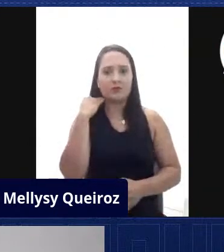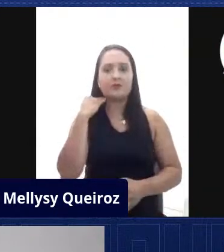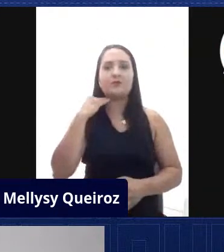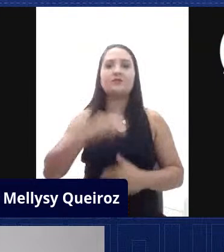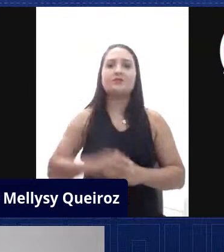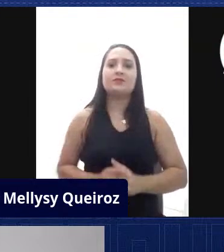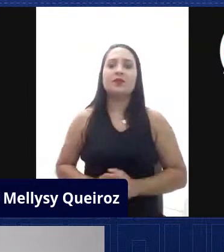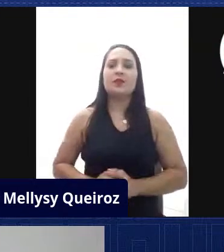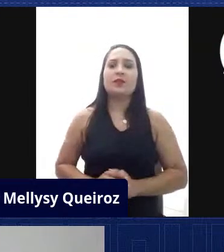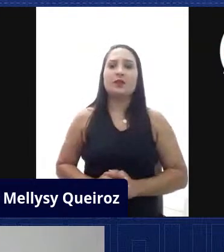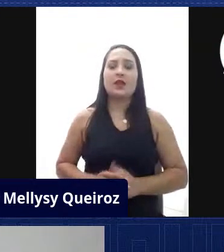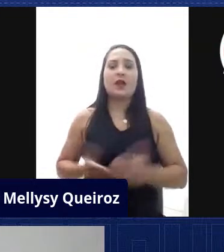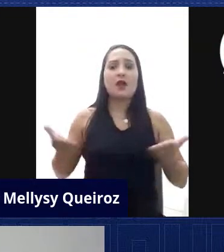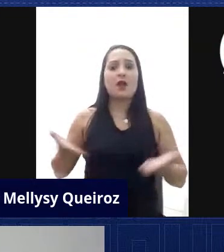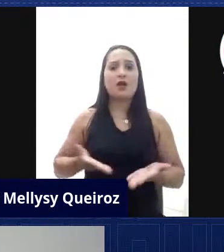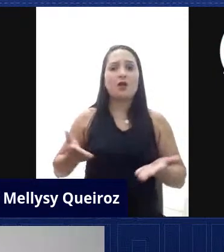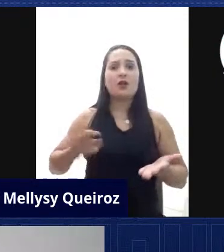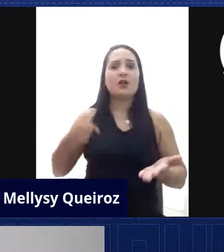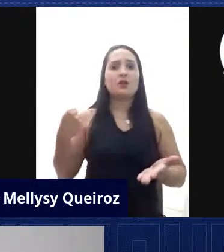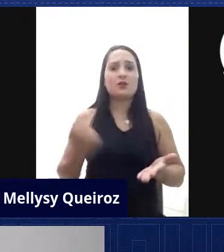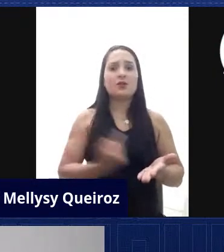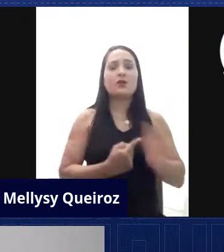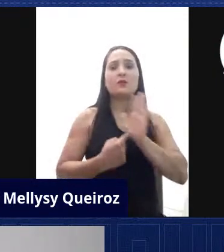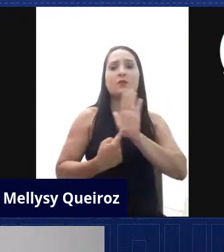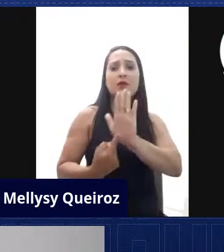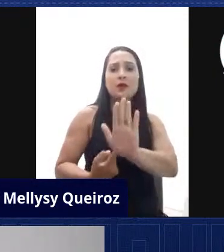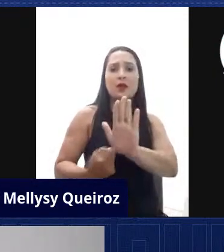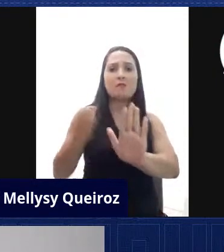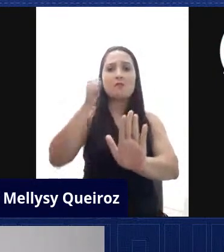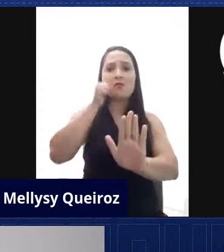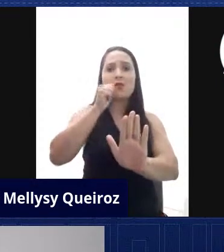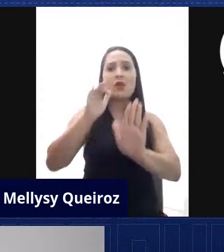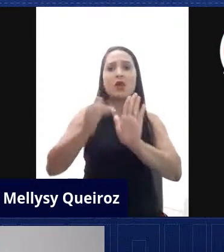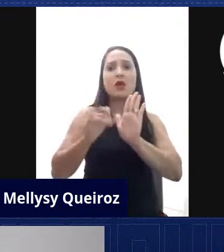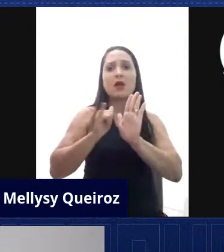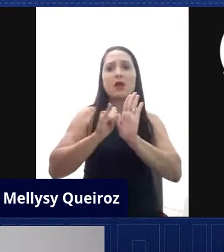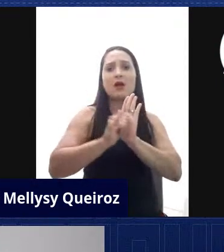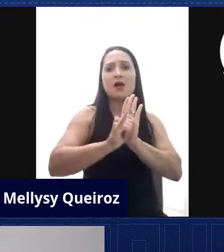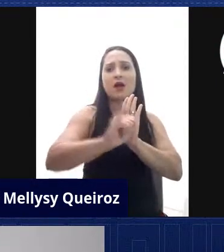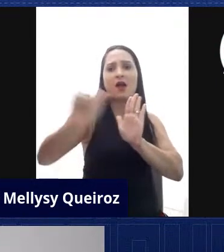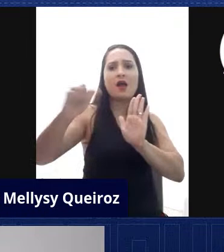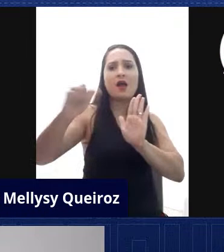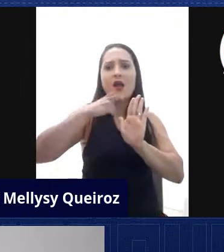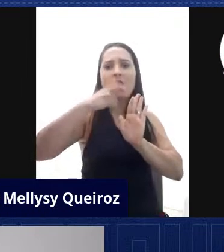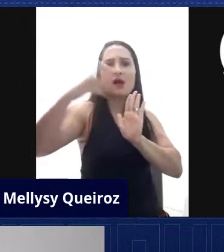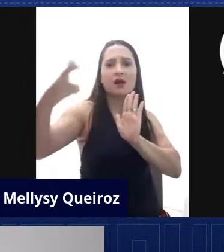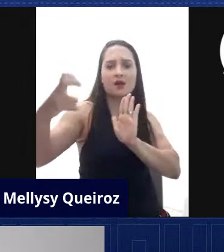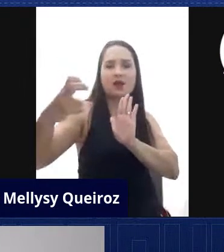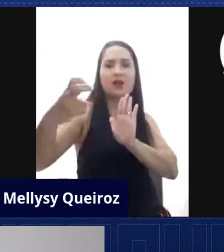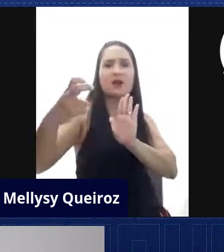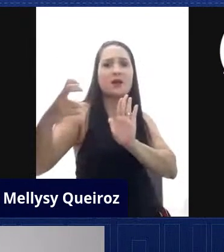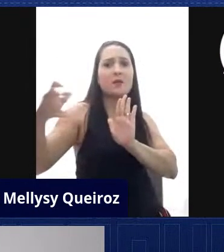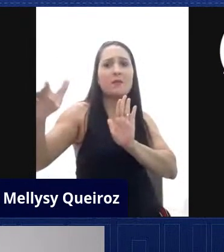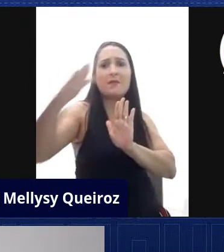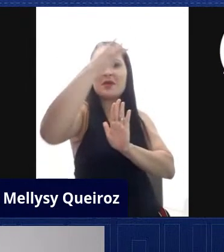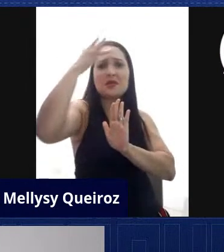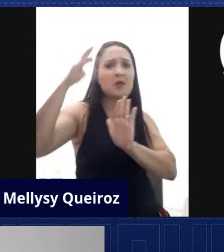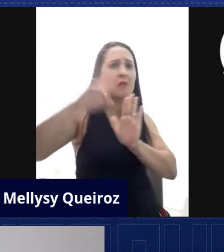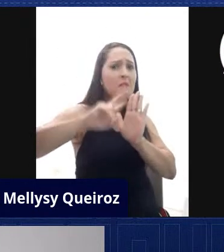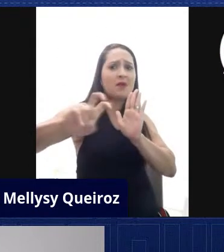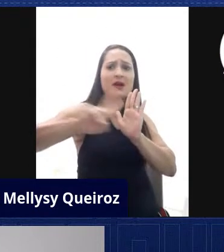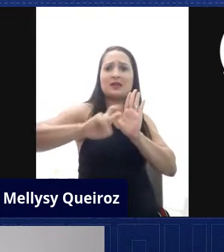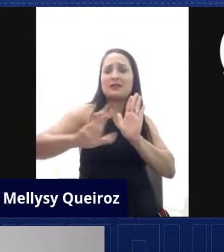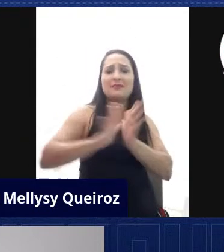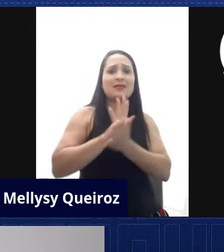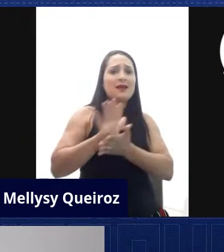voz. Então, as mulheres gritam, mas é um grito que ninguém ouve, é um grito velado, é um grito sufocado, silenciado